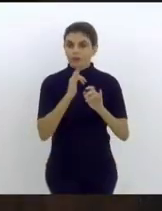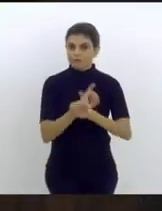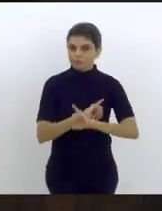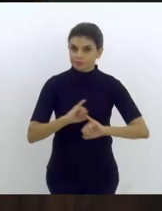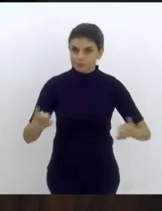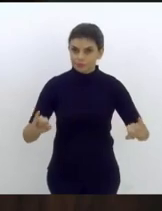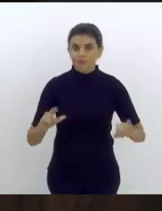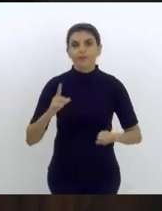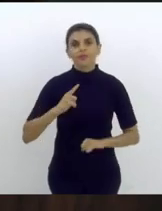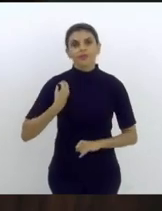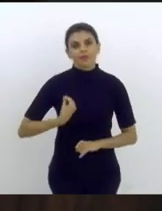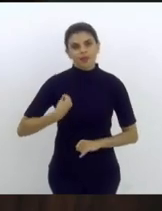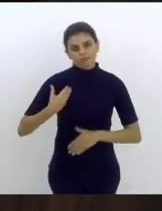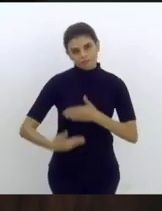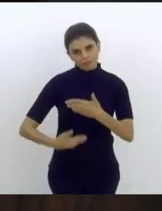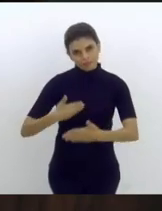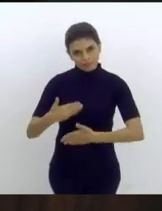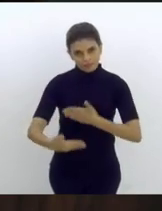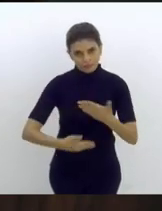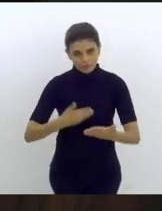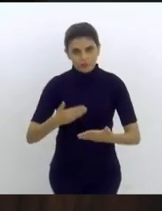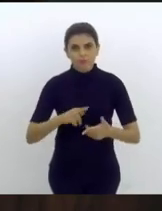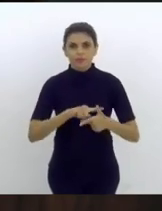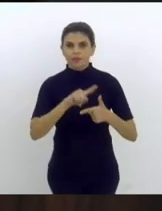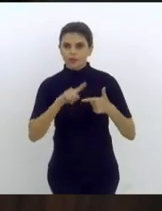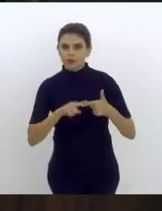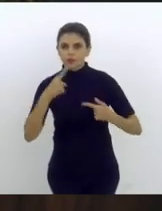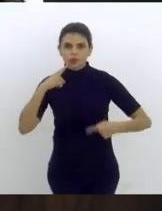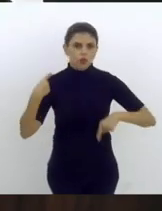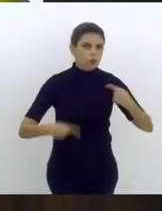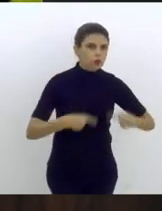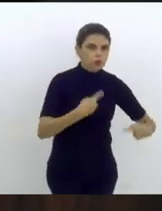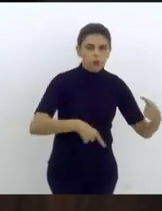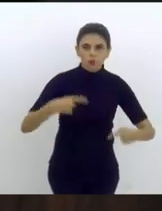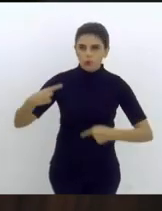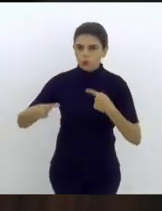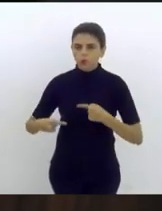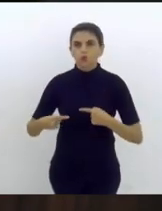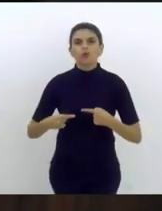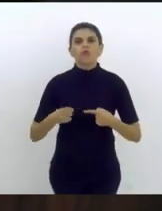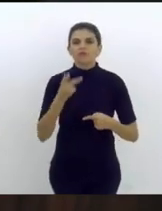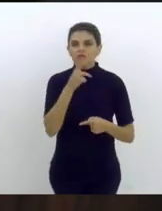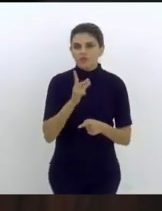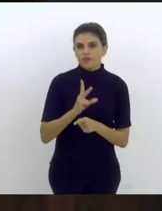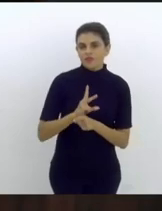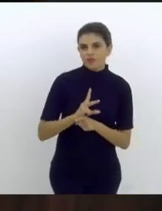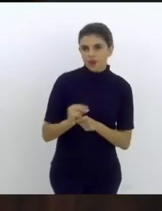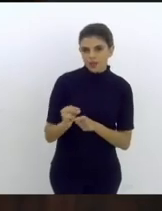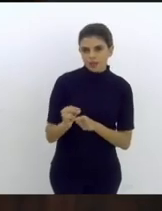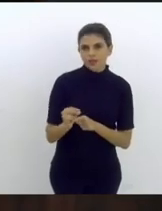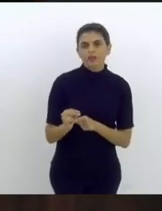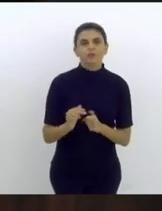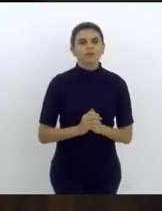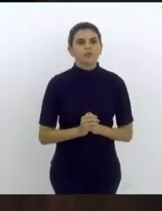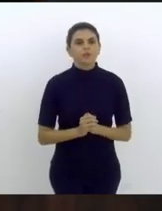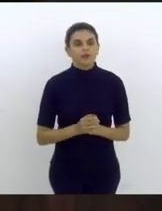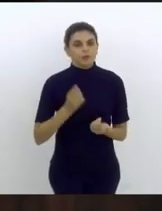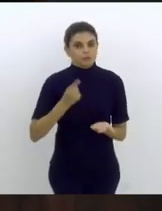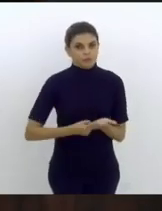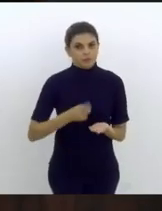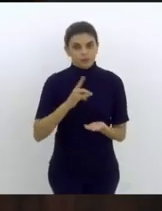entra habitação ordinária em segunda discussão redação do vencido assim emendada